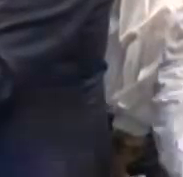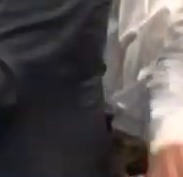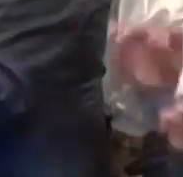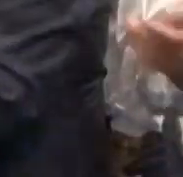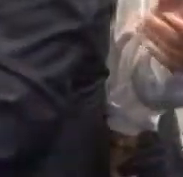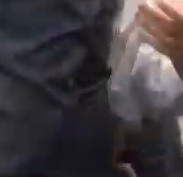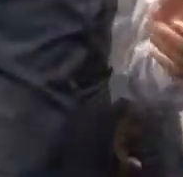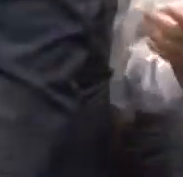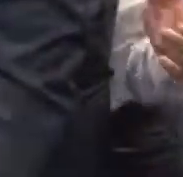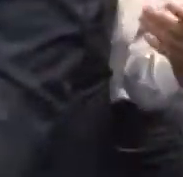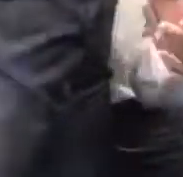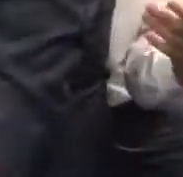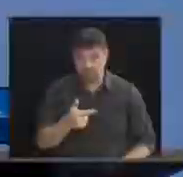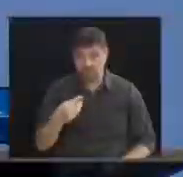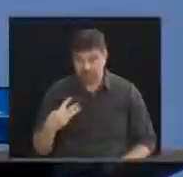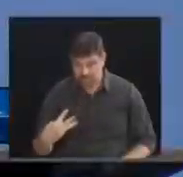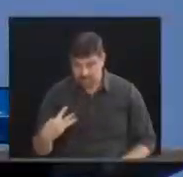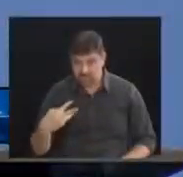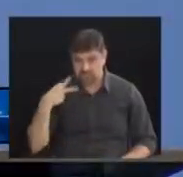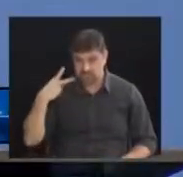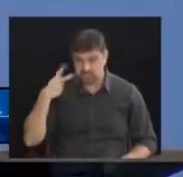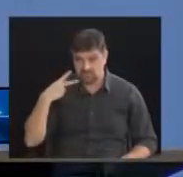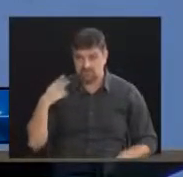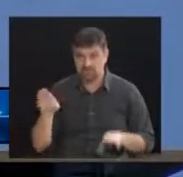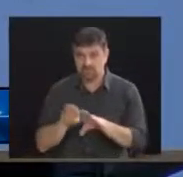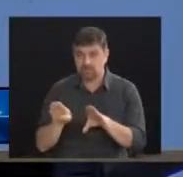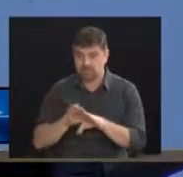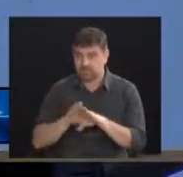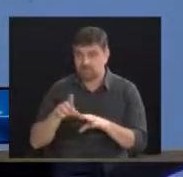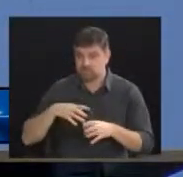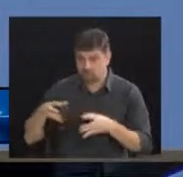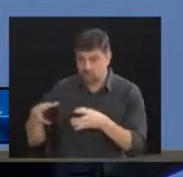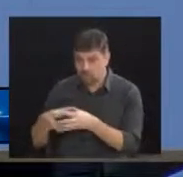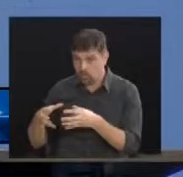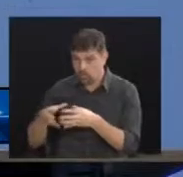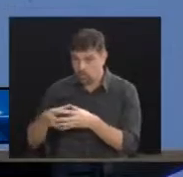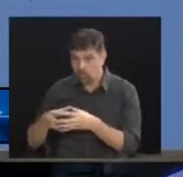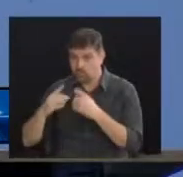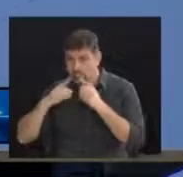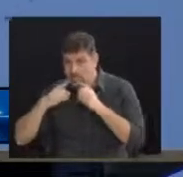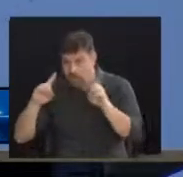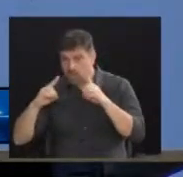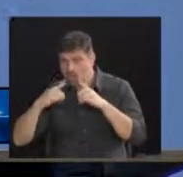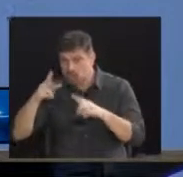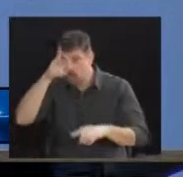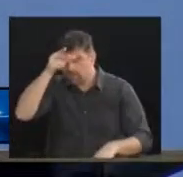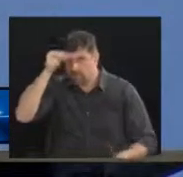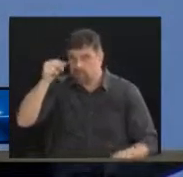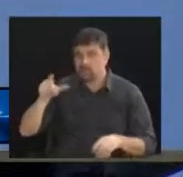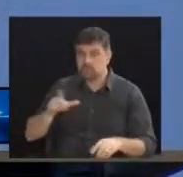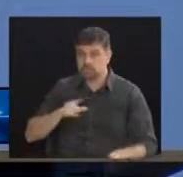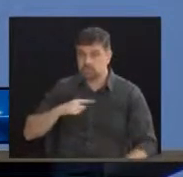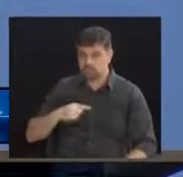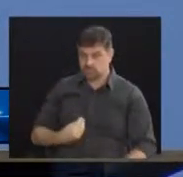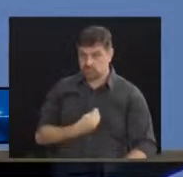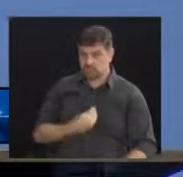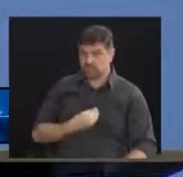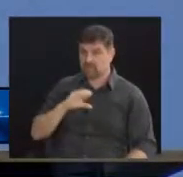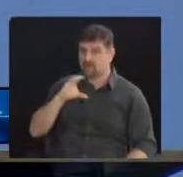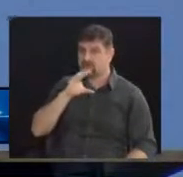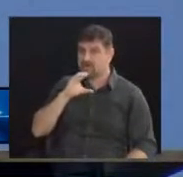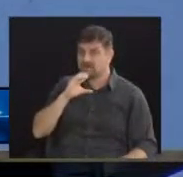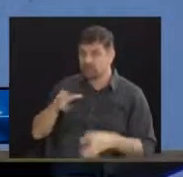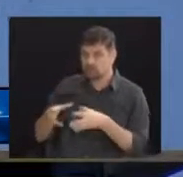do orçamento para o ano que vem. Inclusive com a presença da oposição, que para nós foi emblemático. O vereador Carlão, do PT, mostrando o